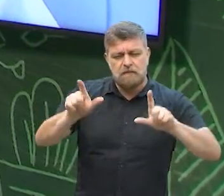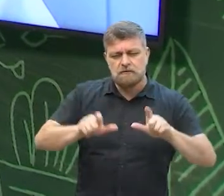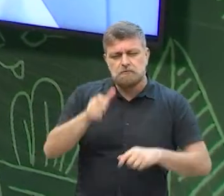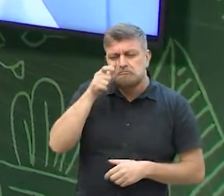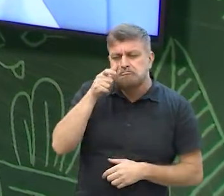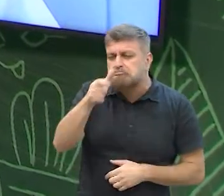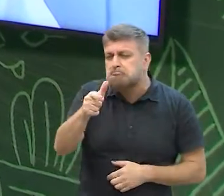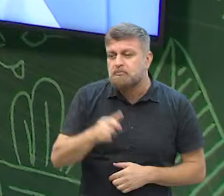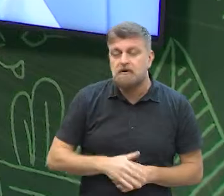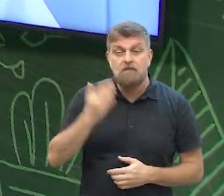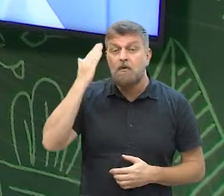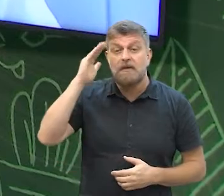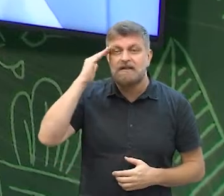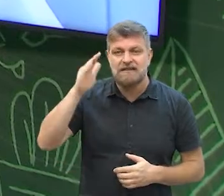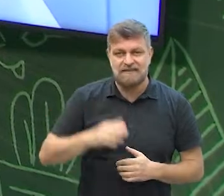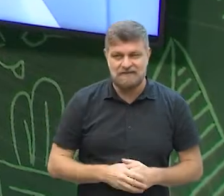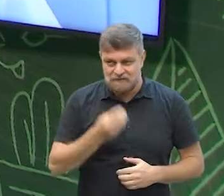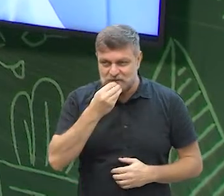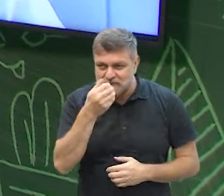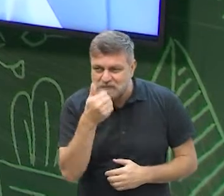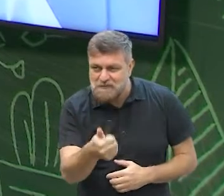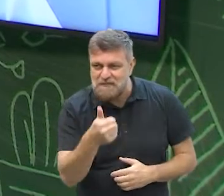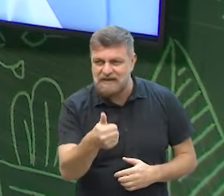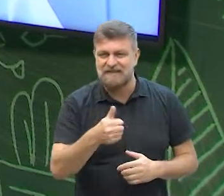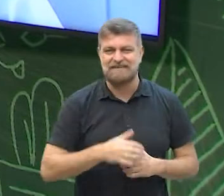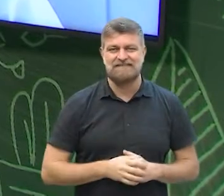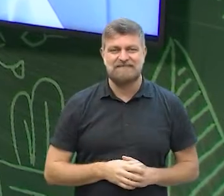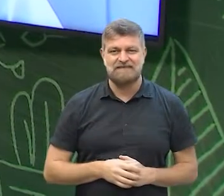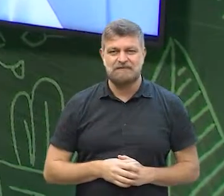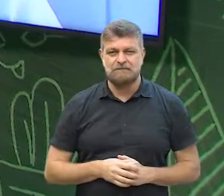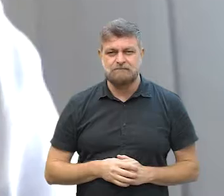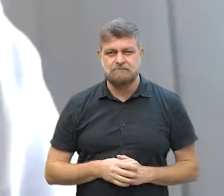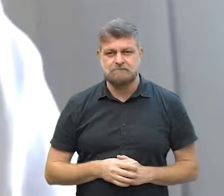Juliana? Tudo.